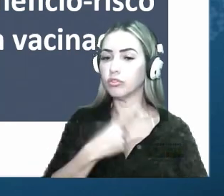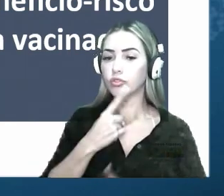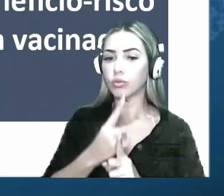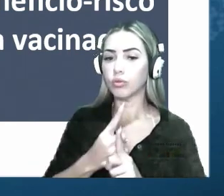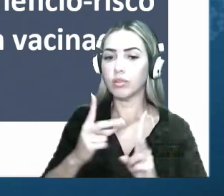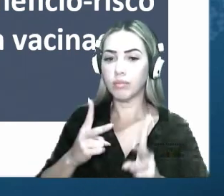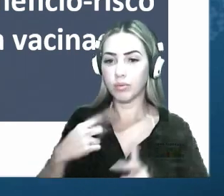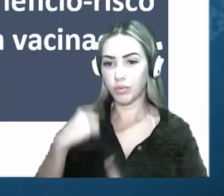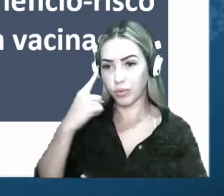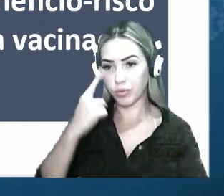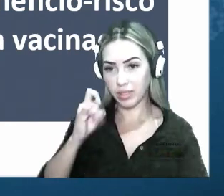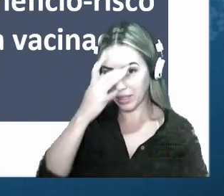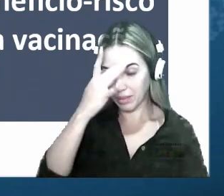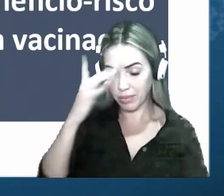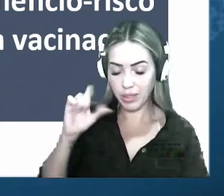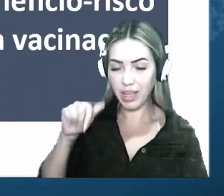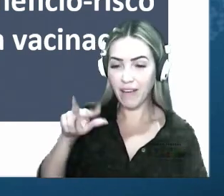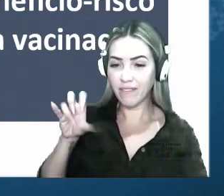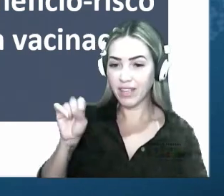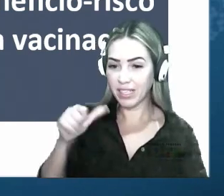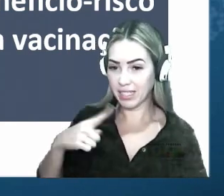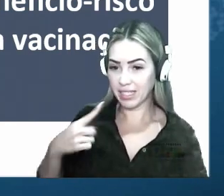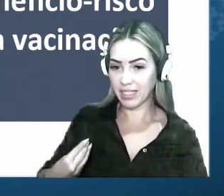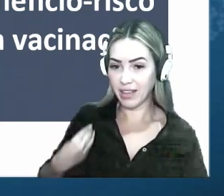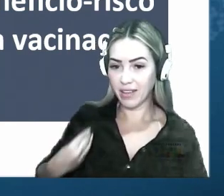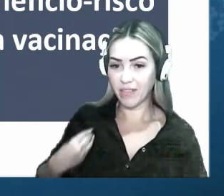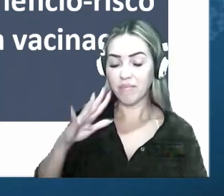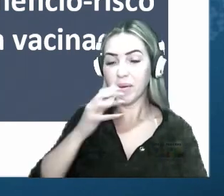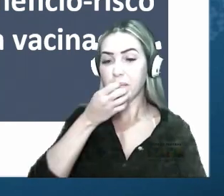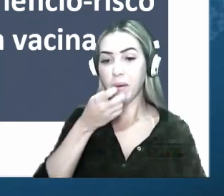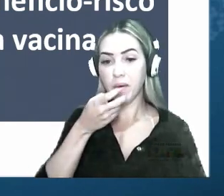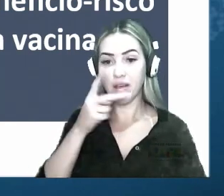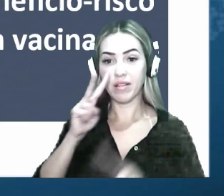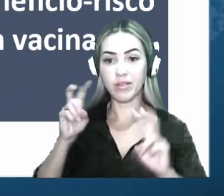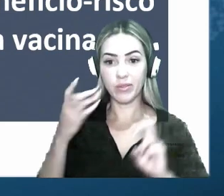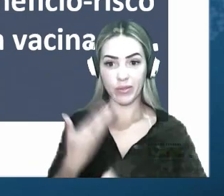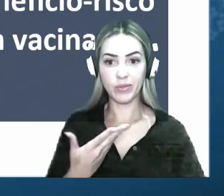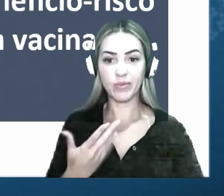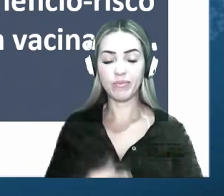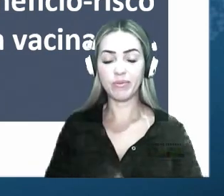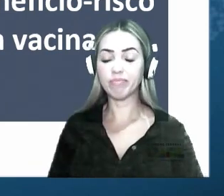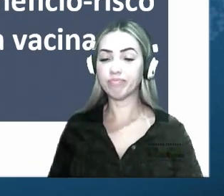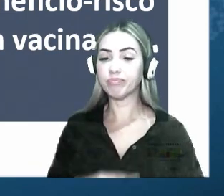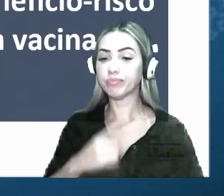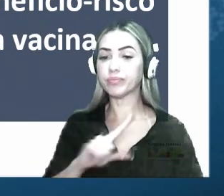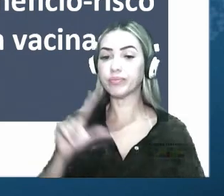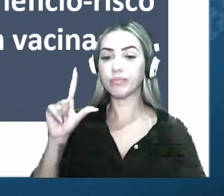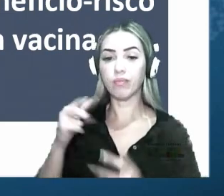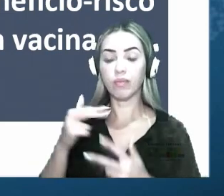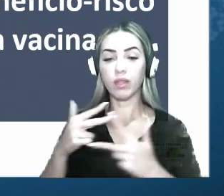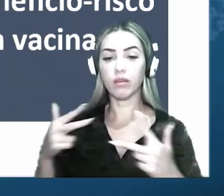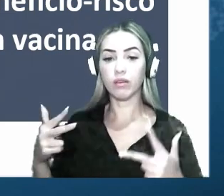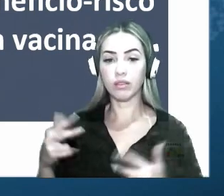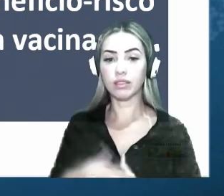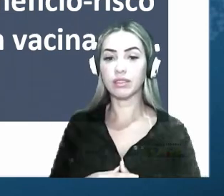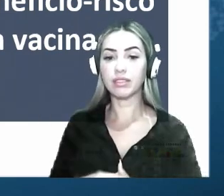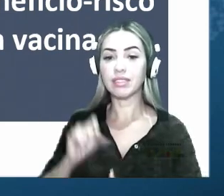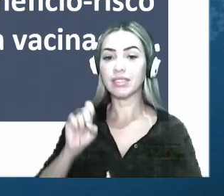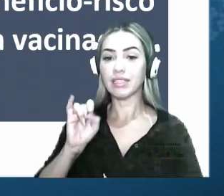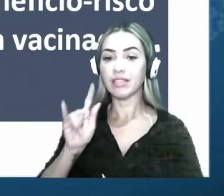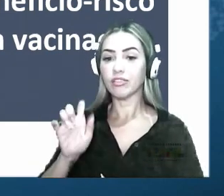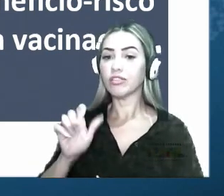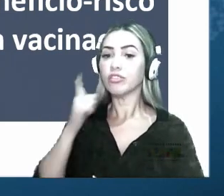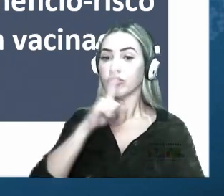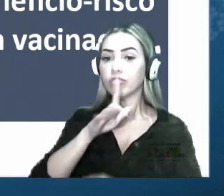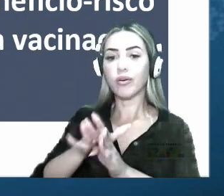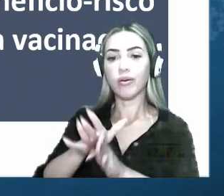Anvisa aqui, mas é bom falar isso. Outra coisa, o SEIGE recomendou, e aí que é a nossa principal